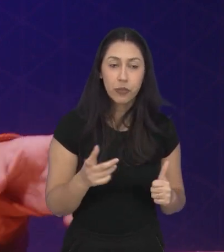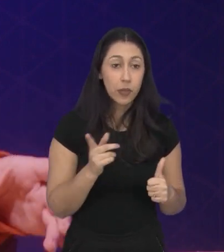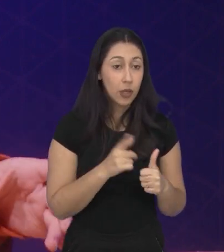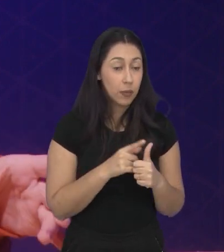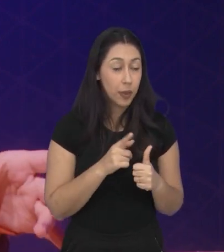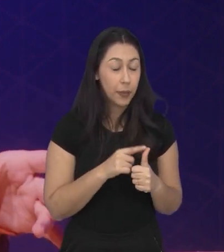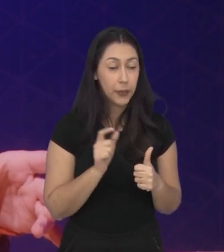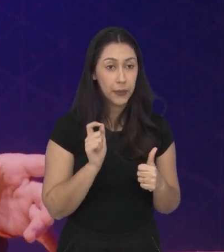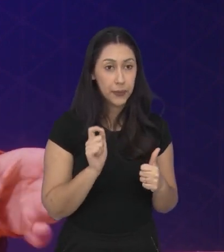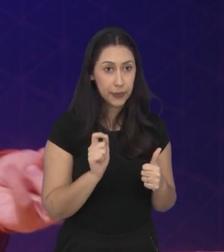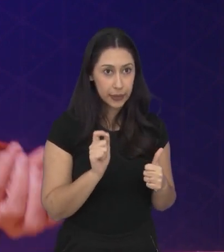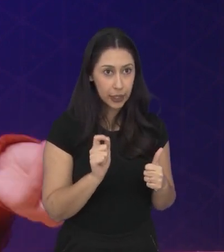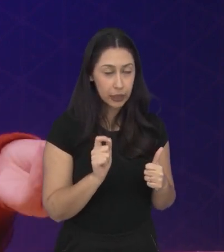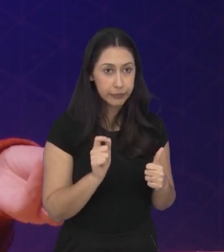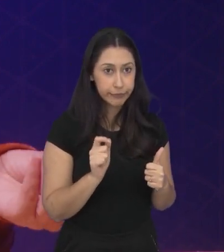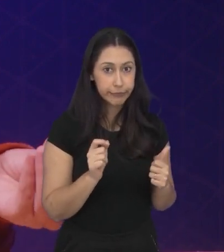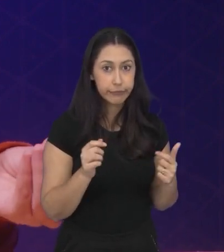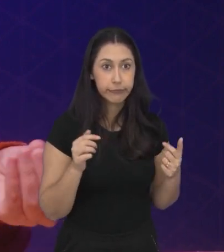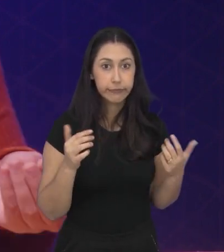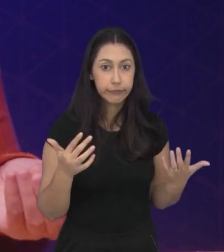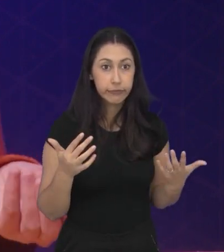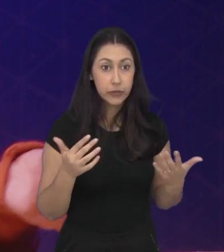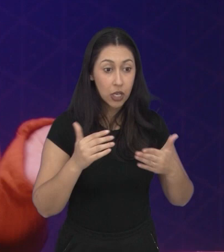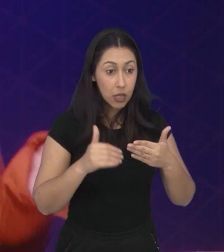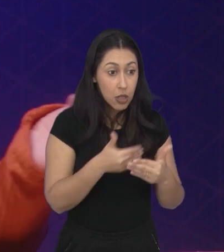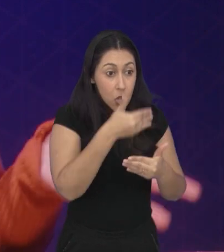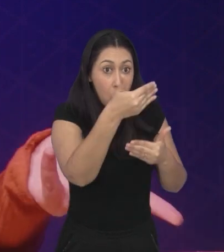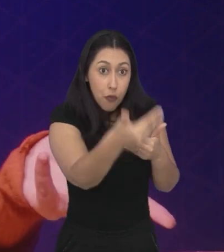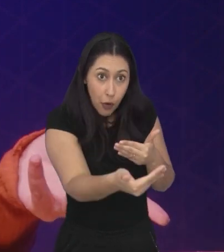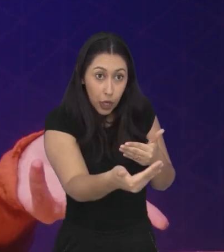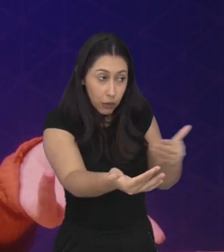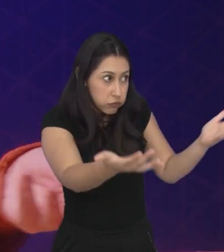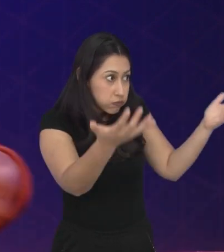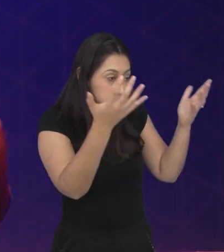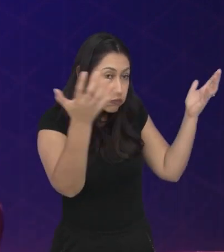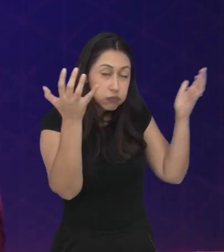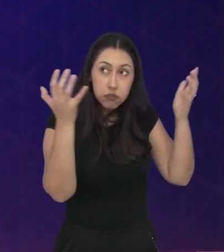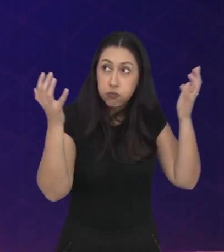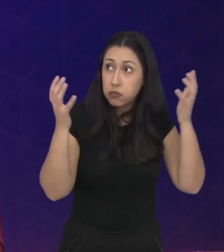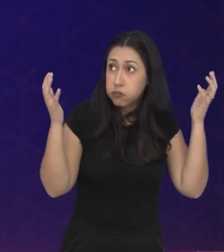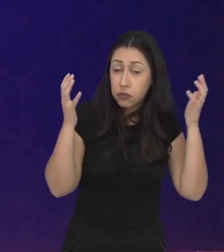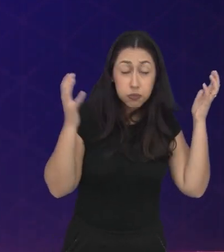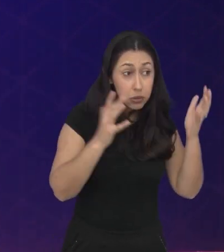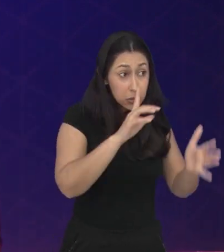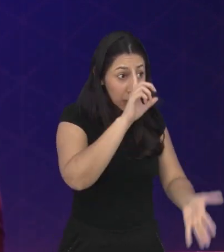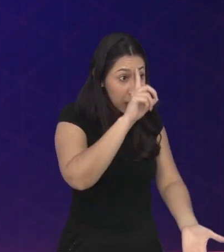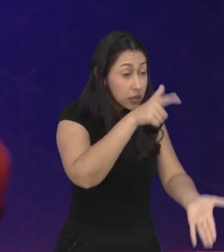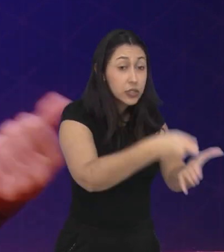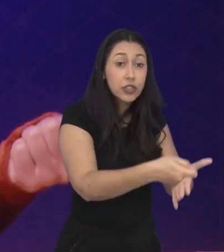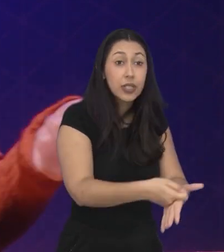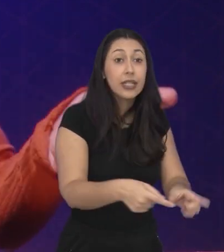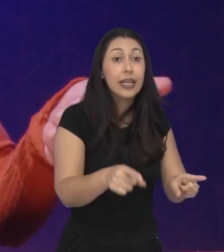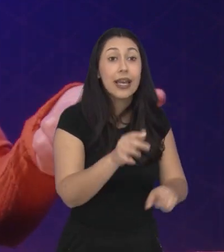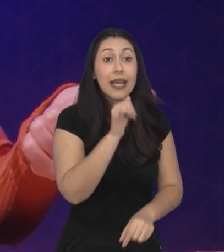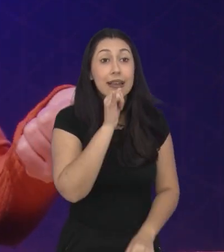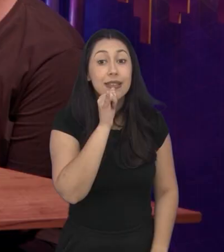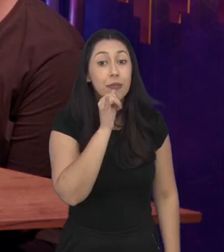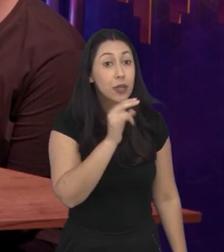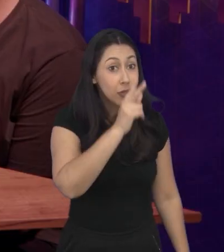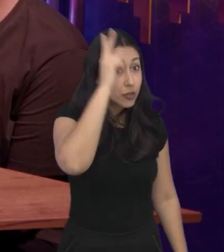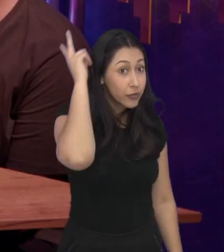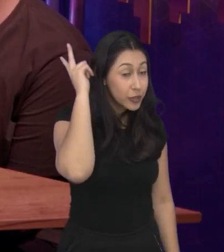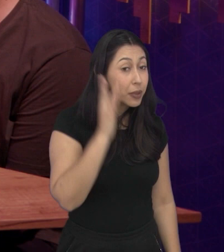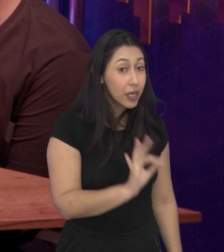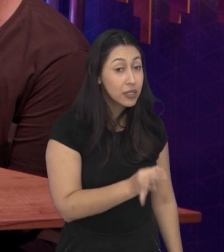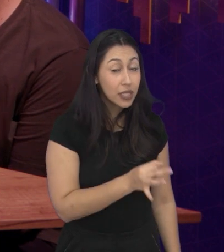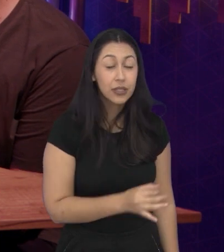uma primeira coisa que a gente tem, então, são as influências externas, né, nas nossas escolhas individuais. Você até deu um exemplo do